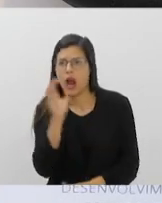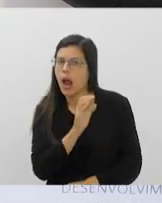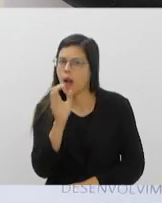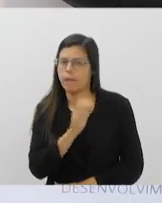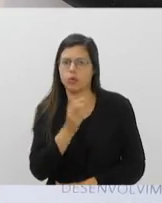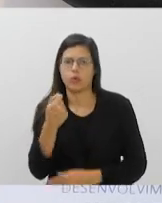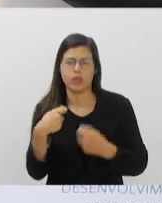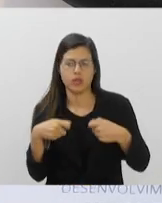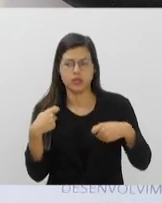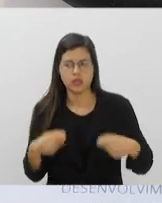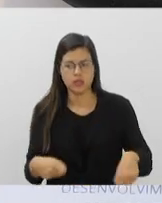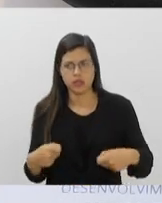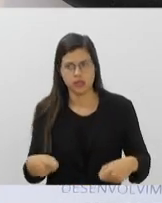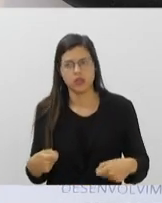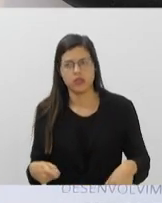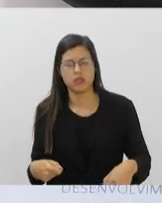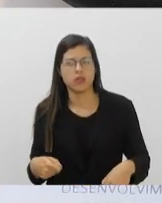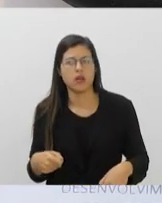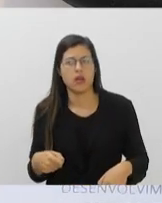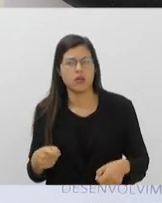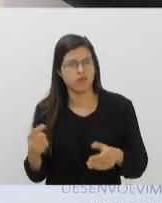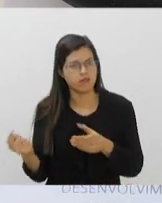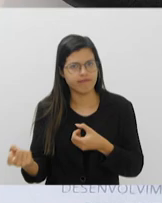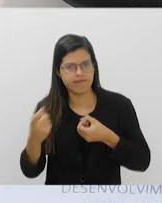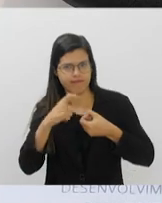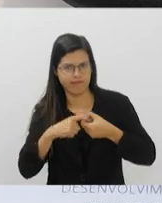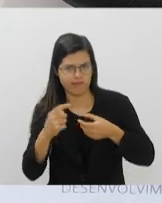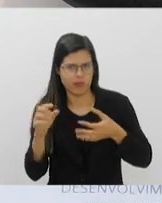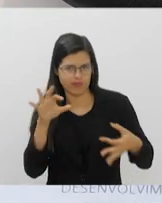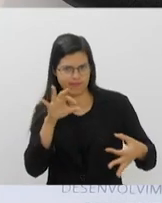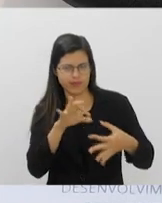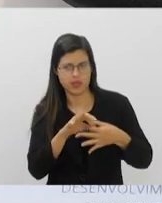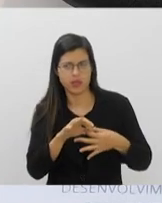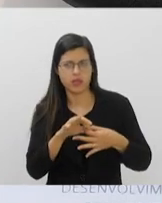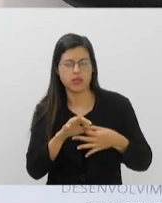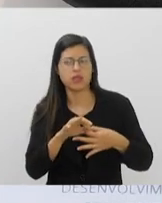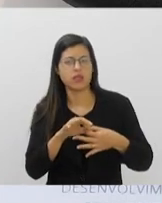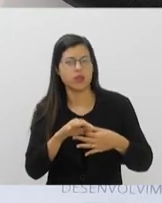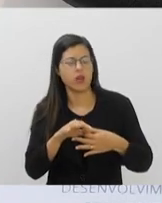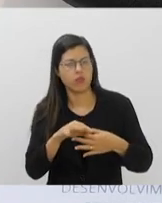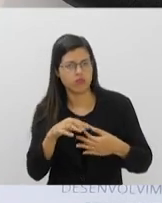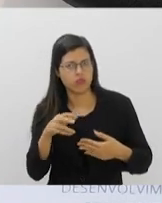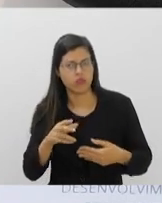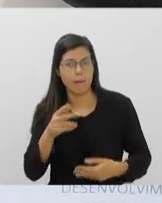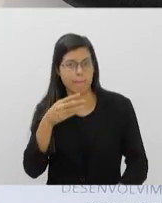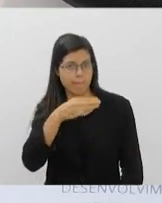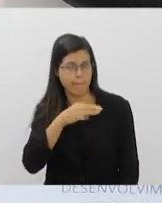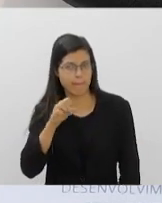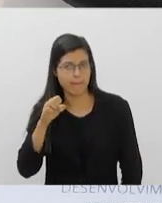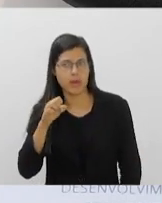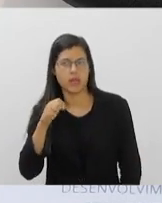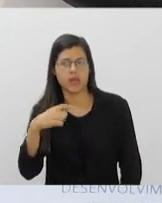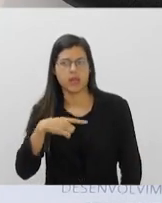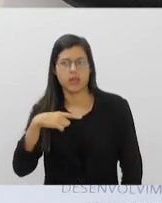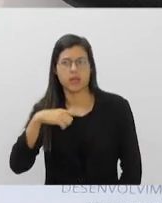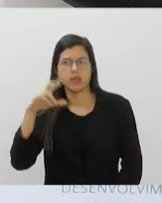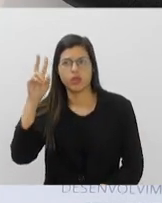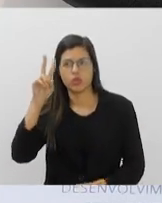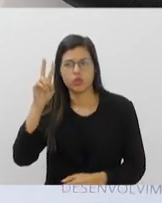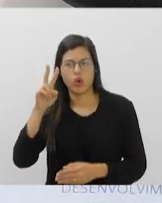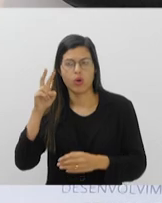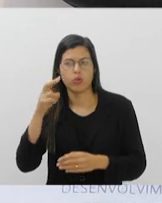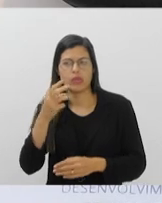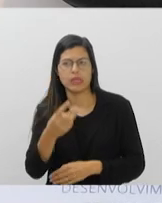é essa essa reintegração que a Bárbara também essa insistência de de Mães com histórico de três